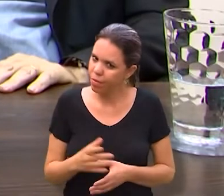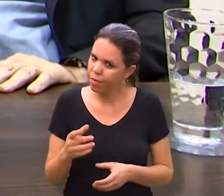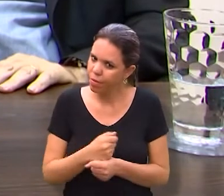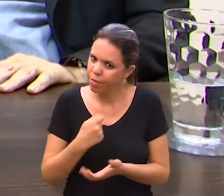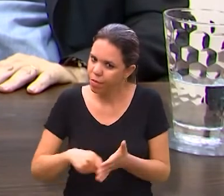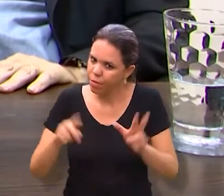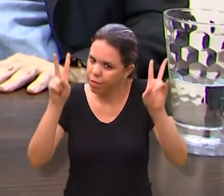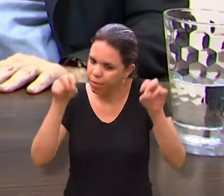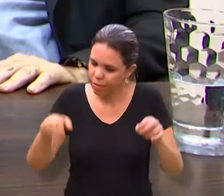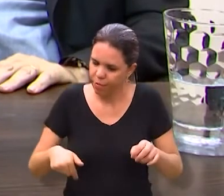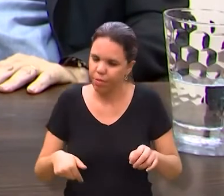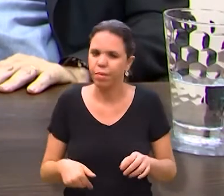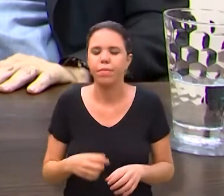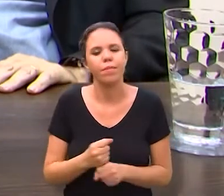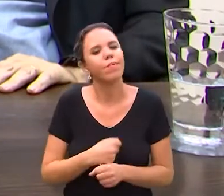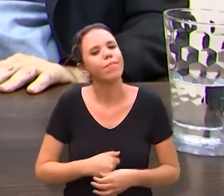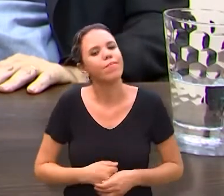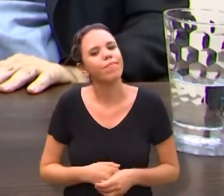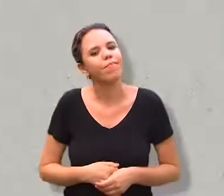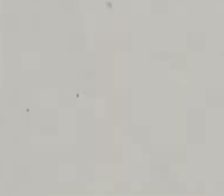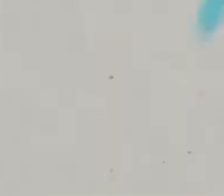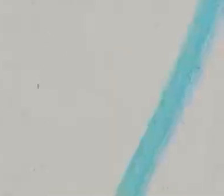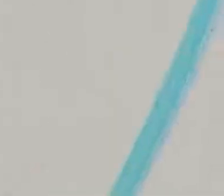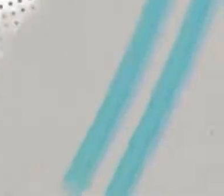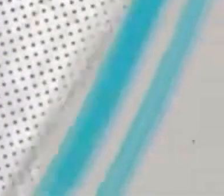mais outros temas aqui no Na Ponta do Lápis.